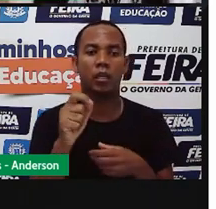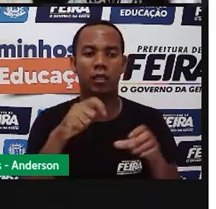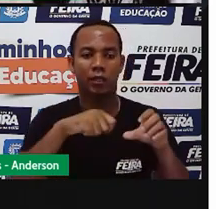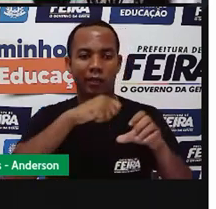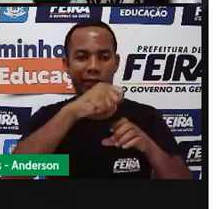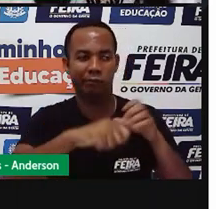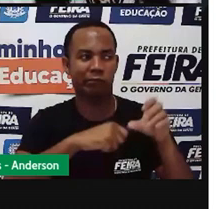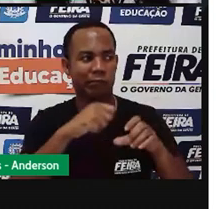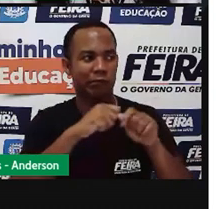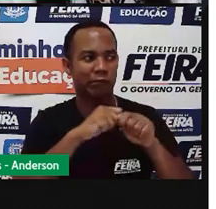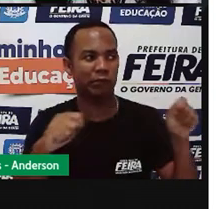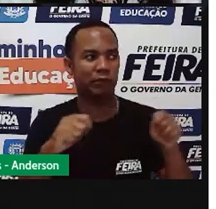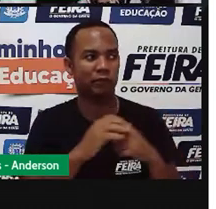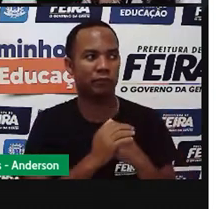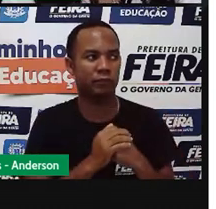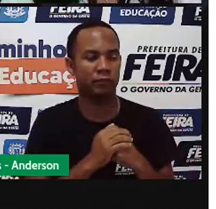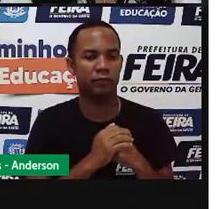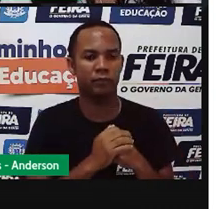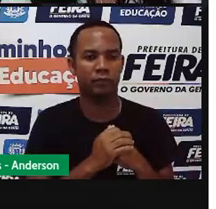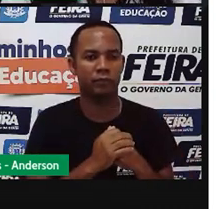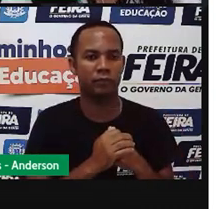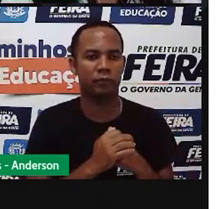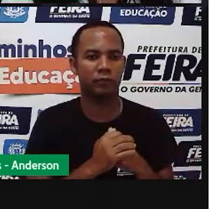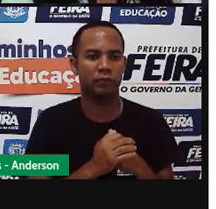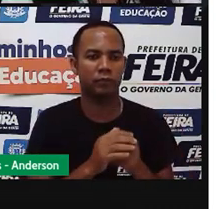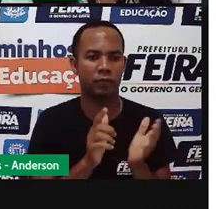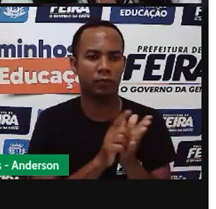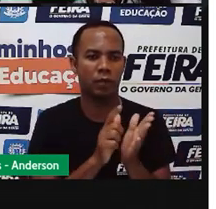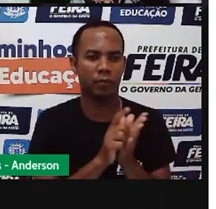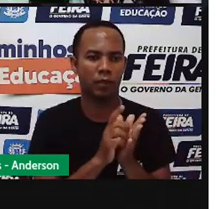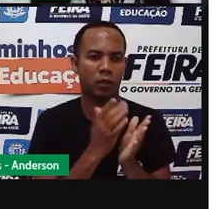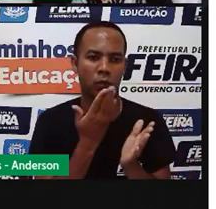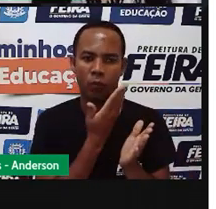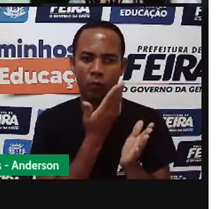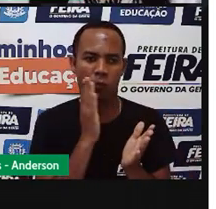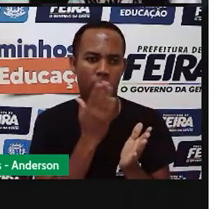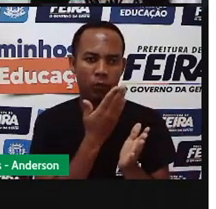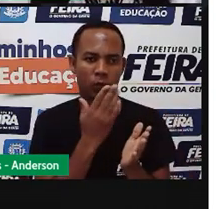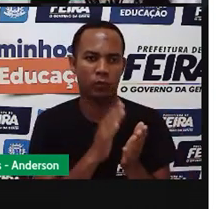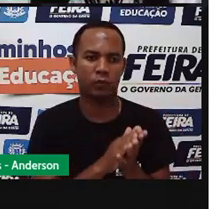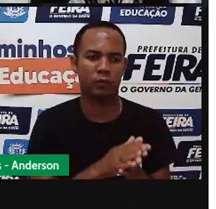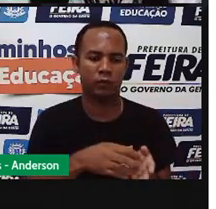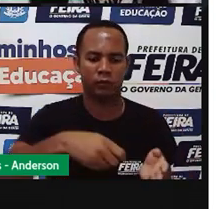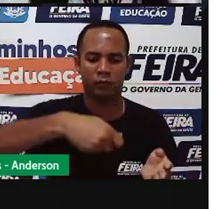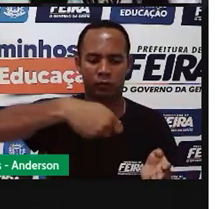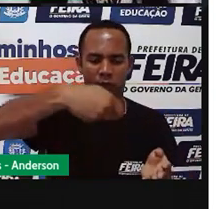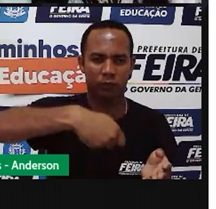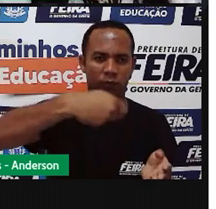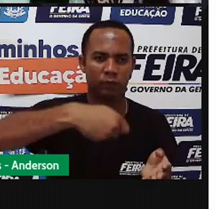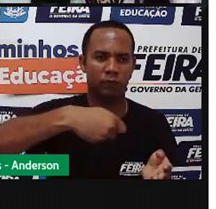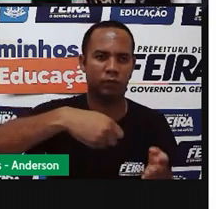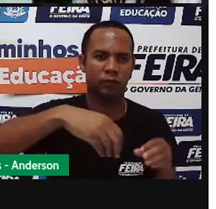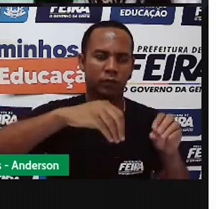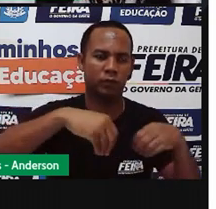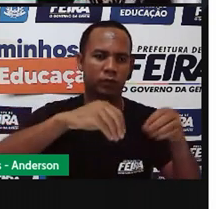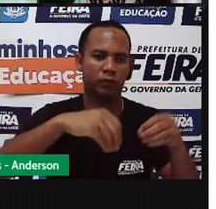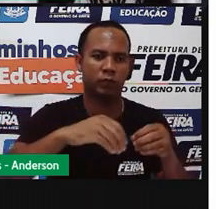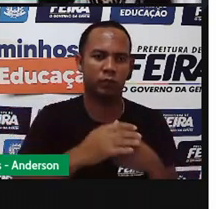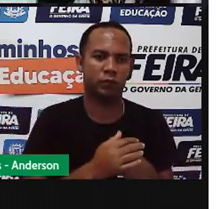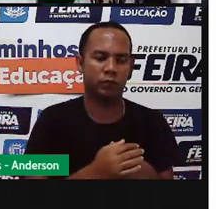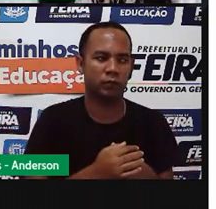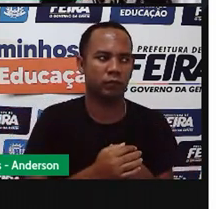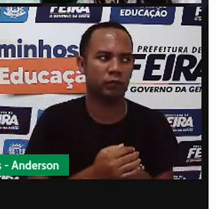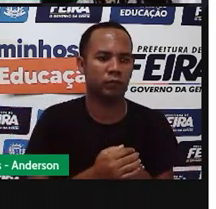cordão ou um elástico. Um guardanapo de papel. Uma sacolinha plástica. Pode